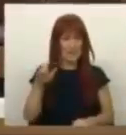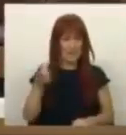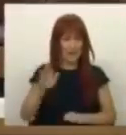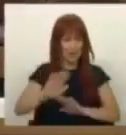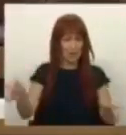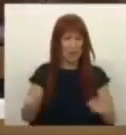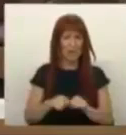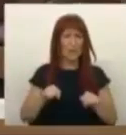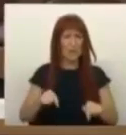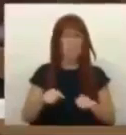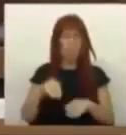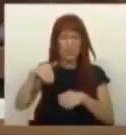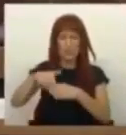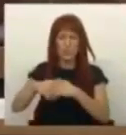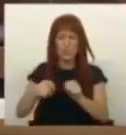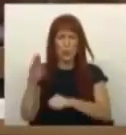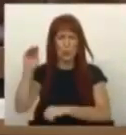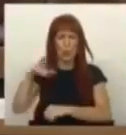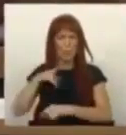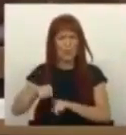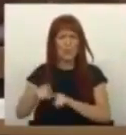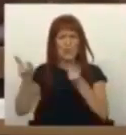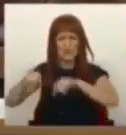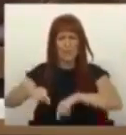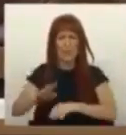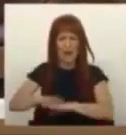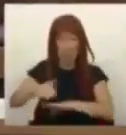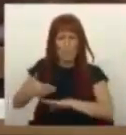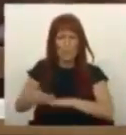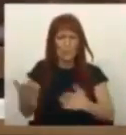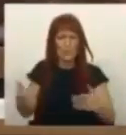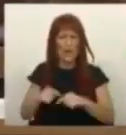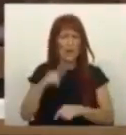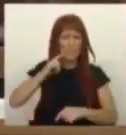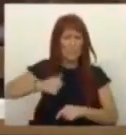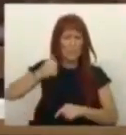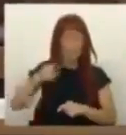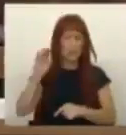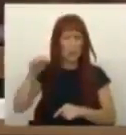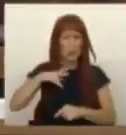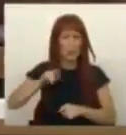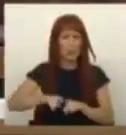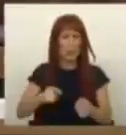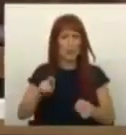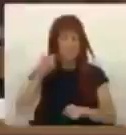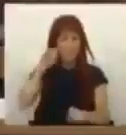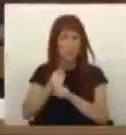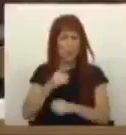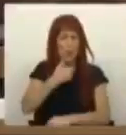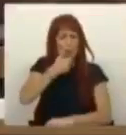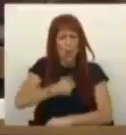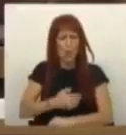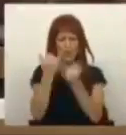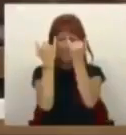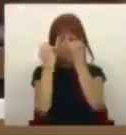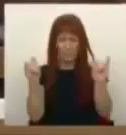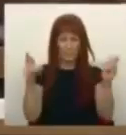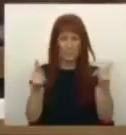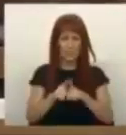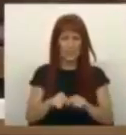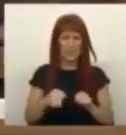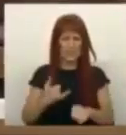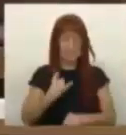que a poluição interna de portugal seja ela também começava é fundamental quantos graus faz um supervisor competente independente